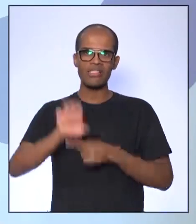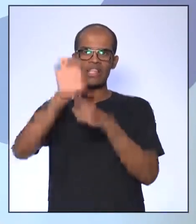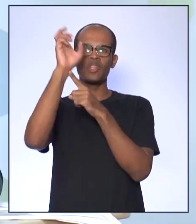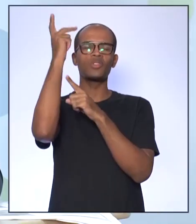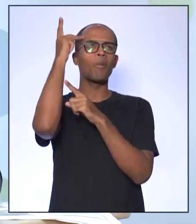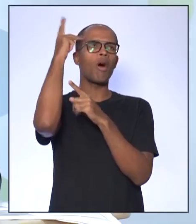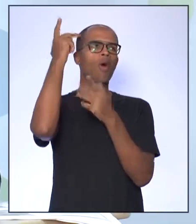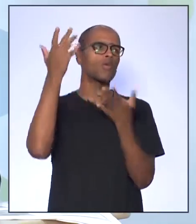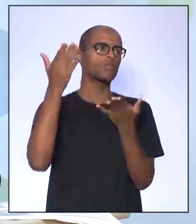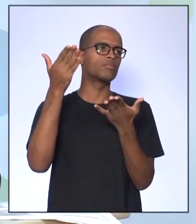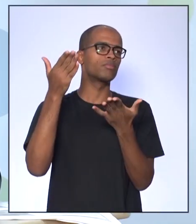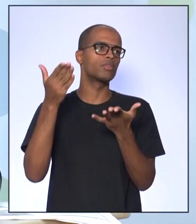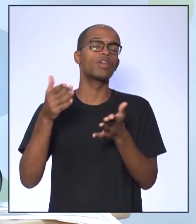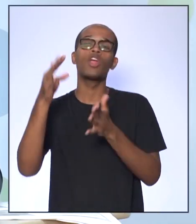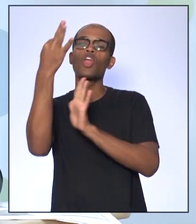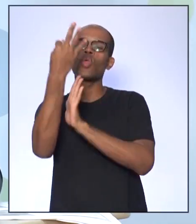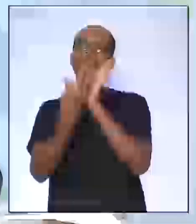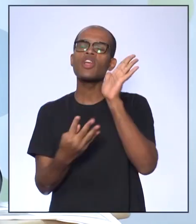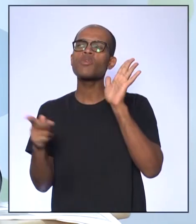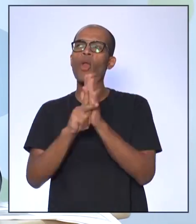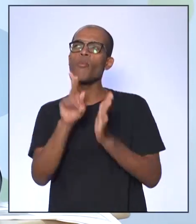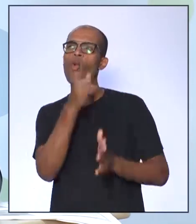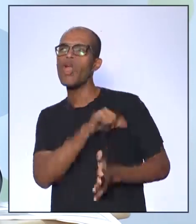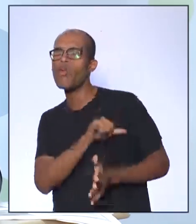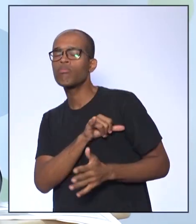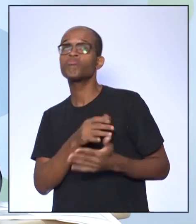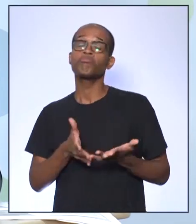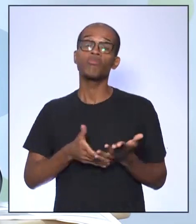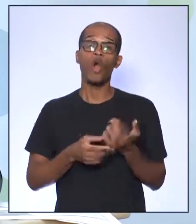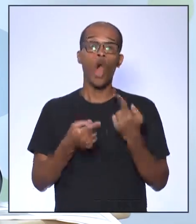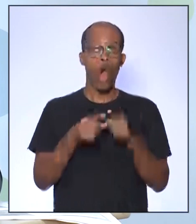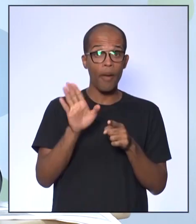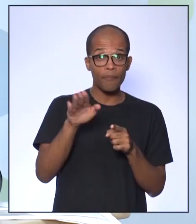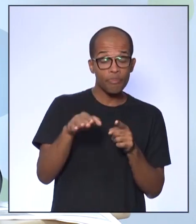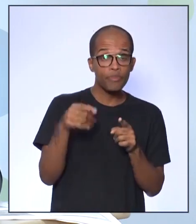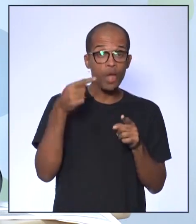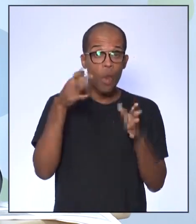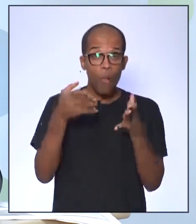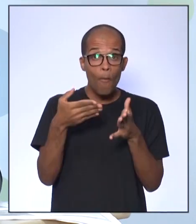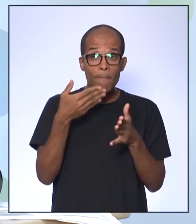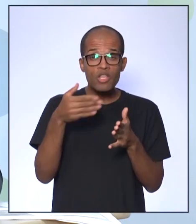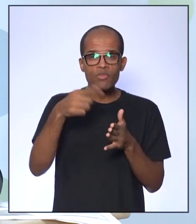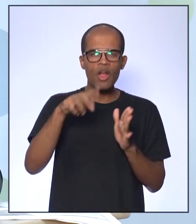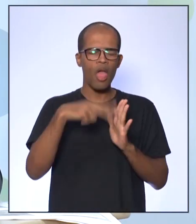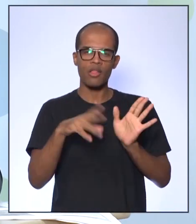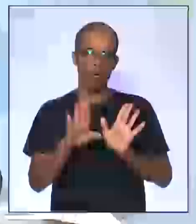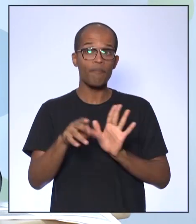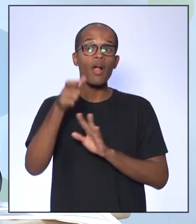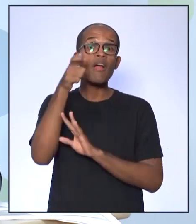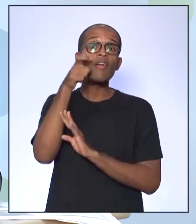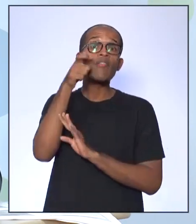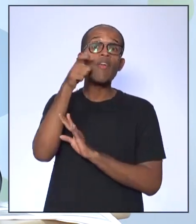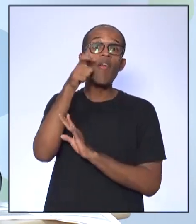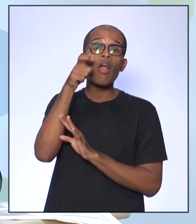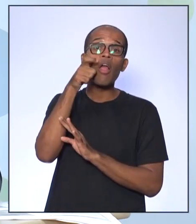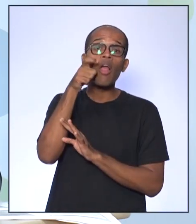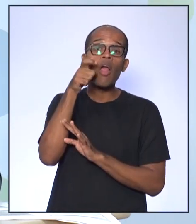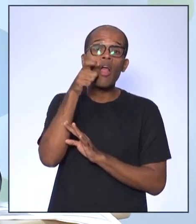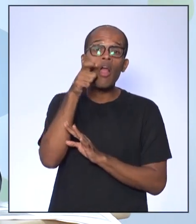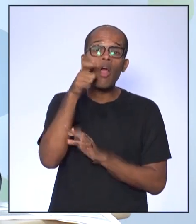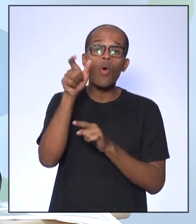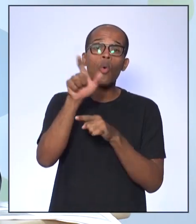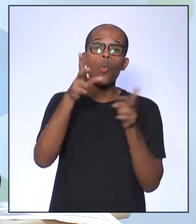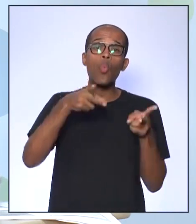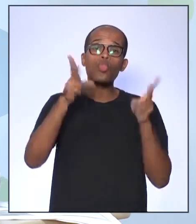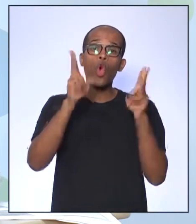e o texto se refere ao Rio de Janeiro, né? Mas olha, eu recomendo para vocês a leitura, assistirem a um documentário